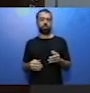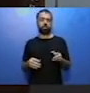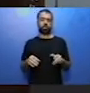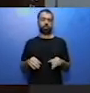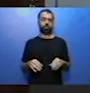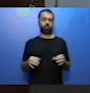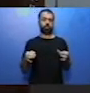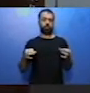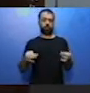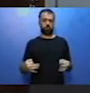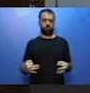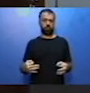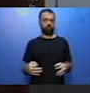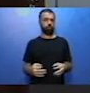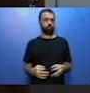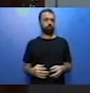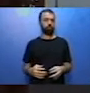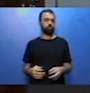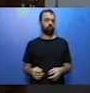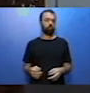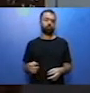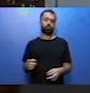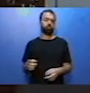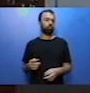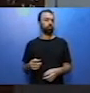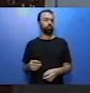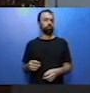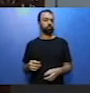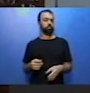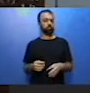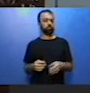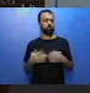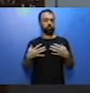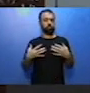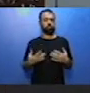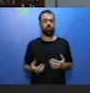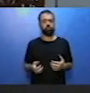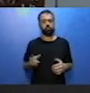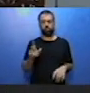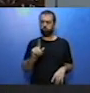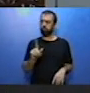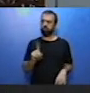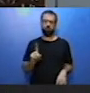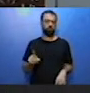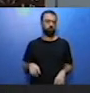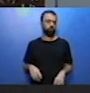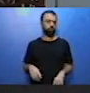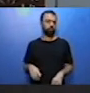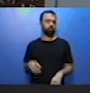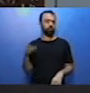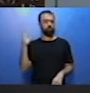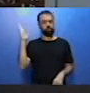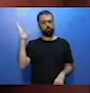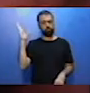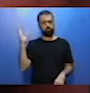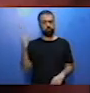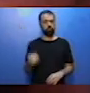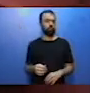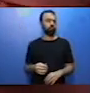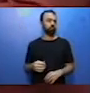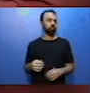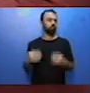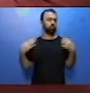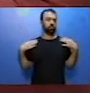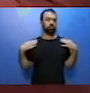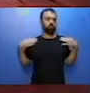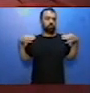sustentação não gerando desconforto exemplo de postura alongar o correto quando alinhada com a coluna